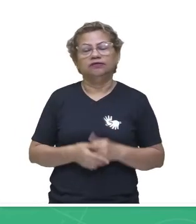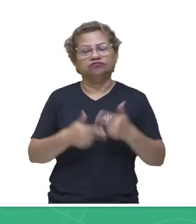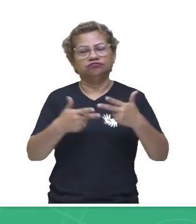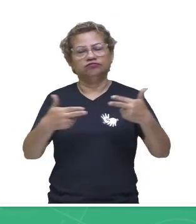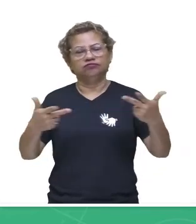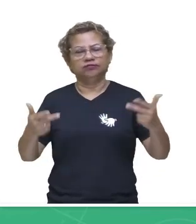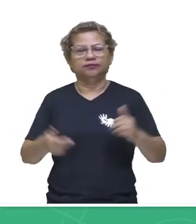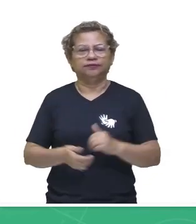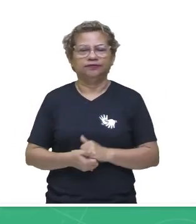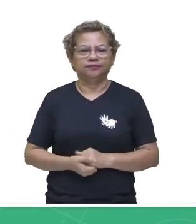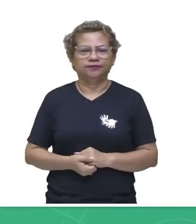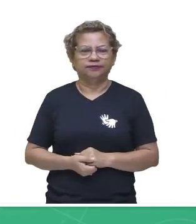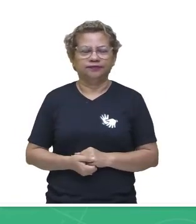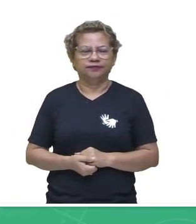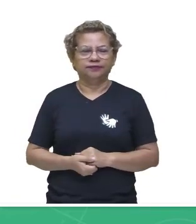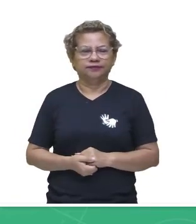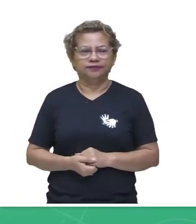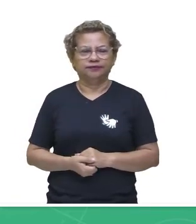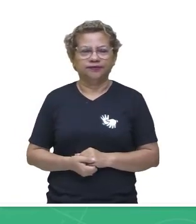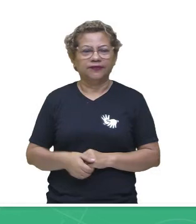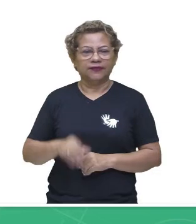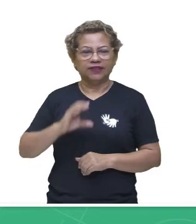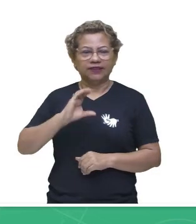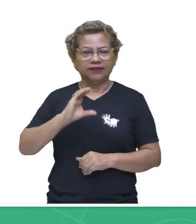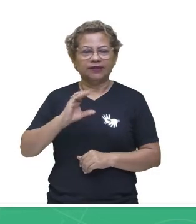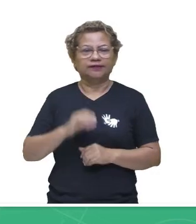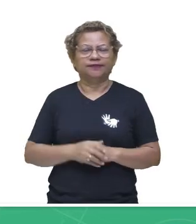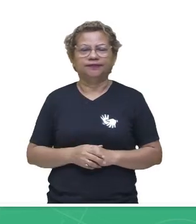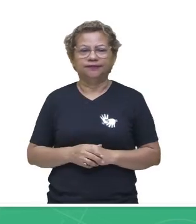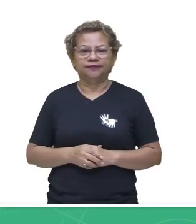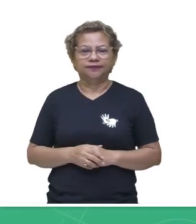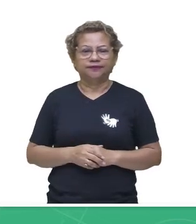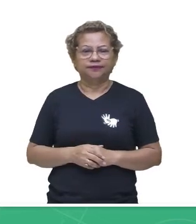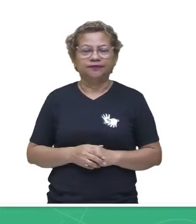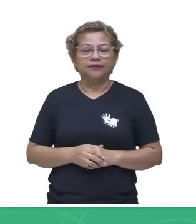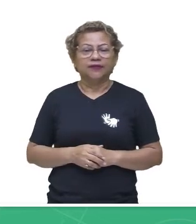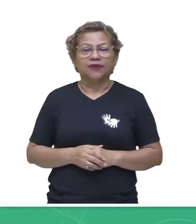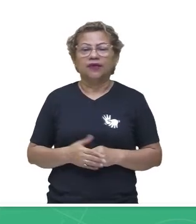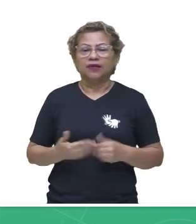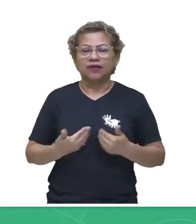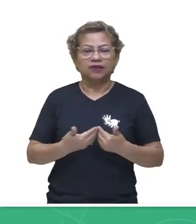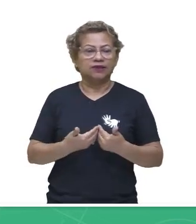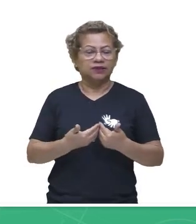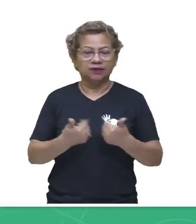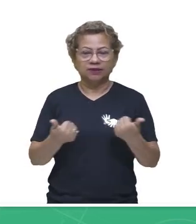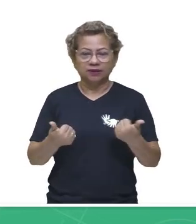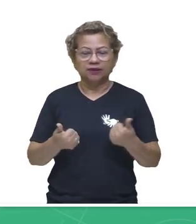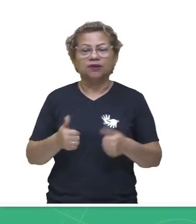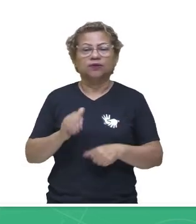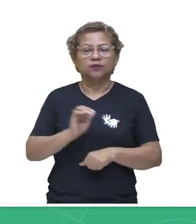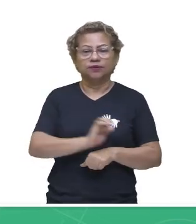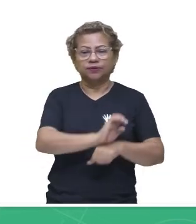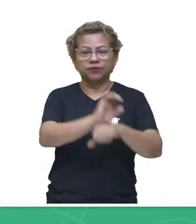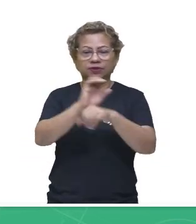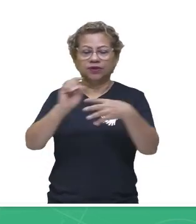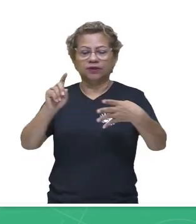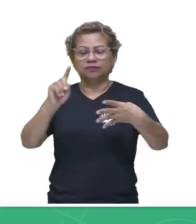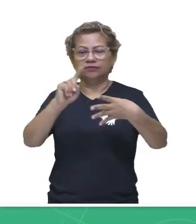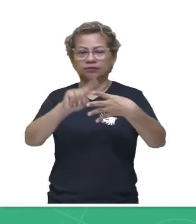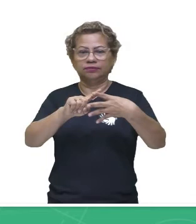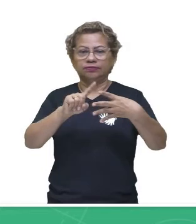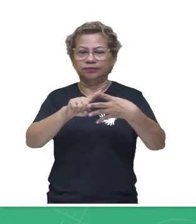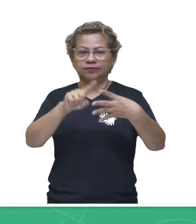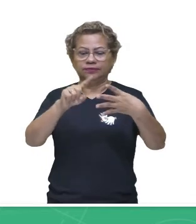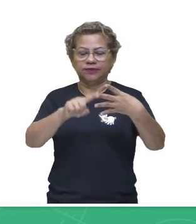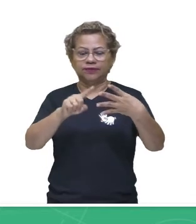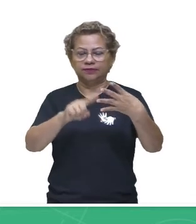tá certo? Alternativa C, divisão do Estado em 4 poderes, moderador, executivo, legislativo e